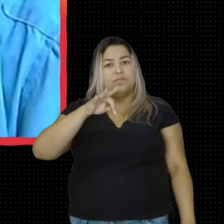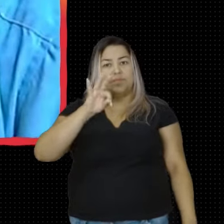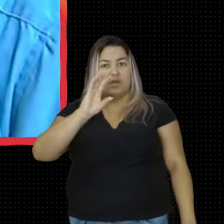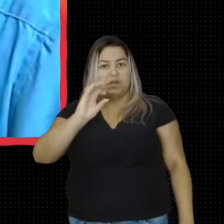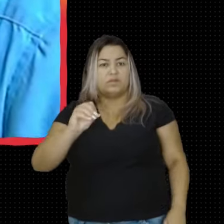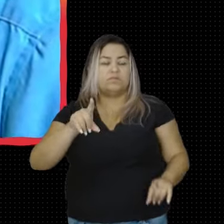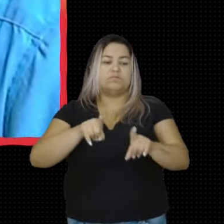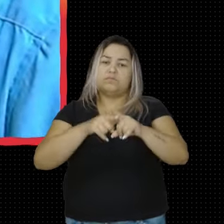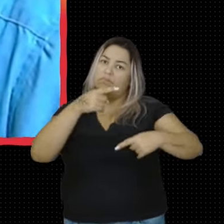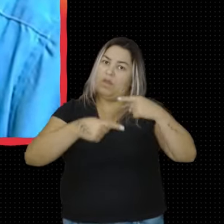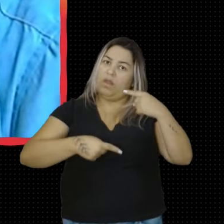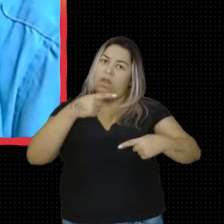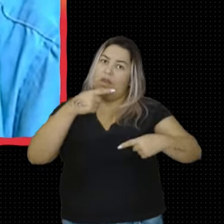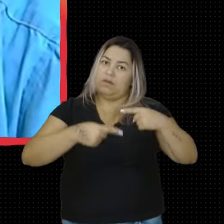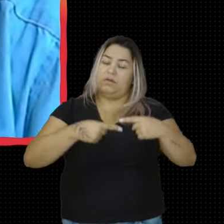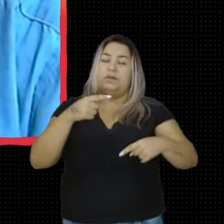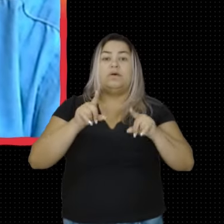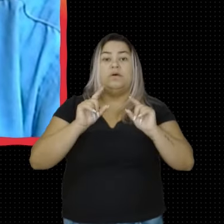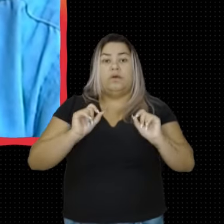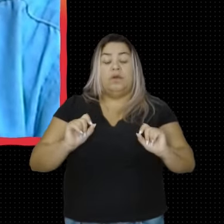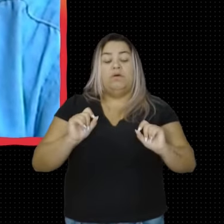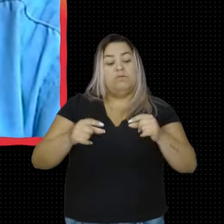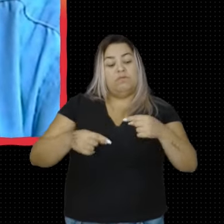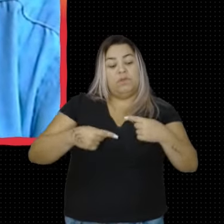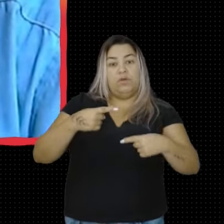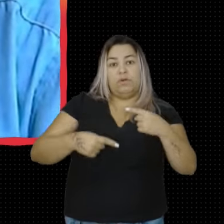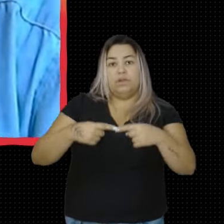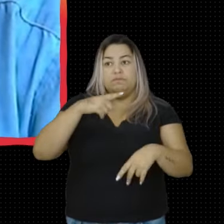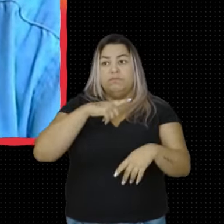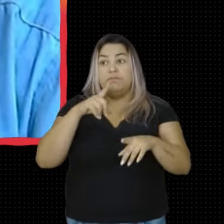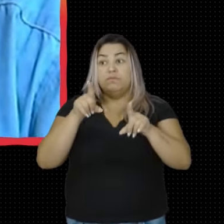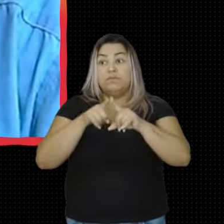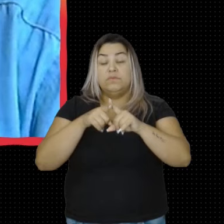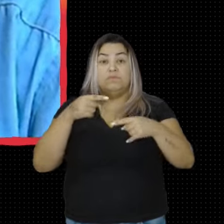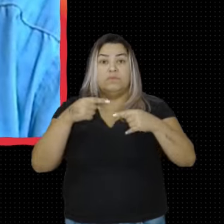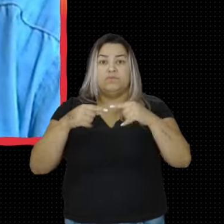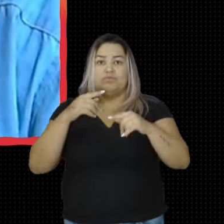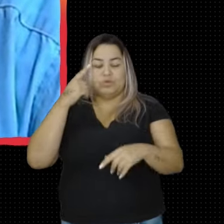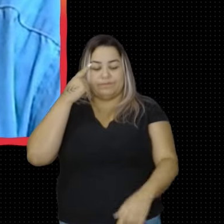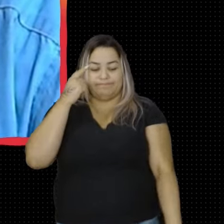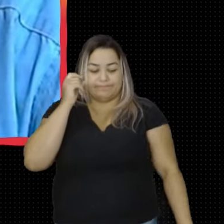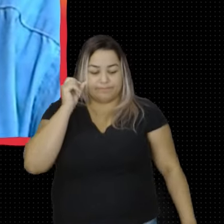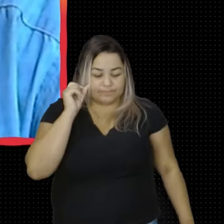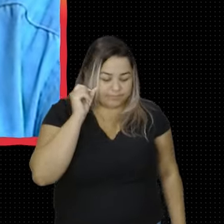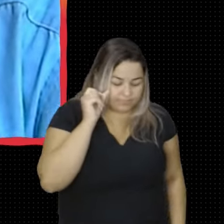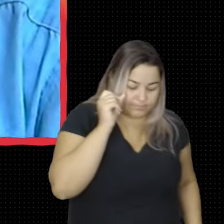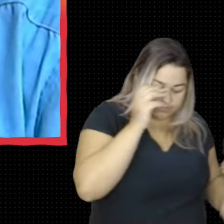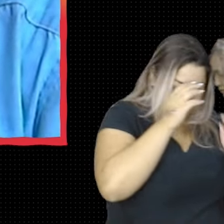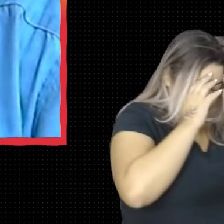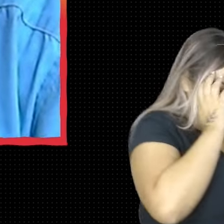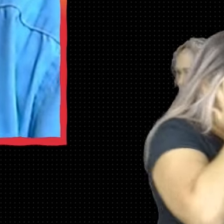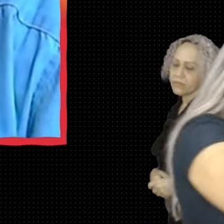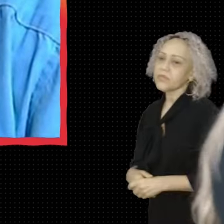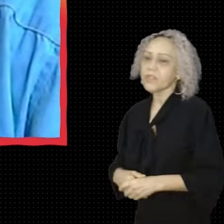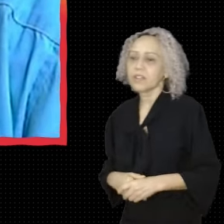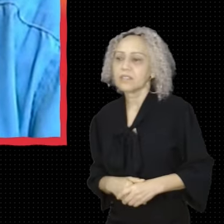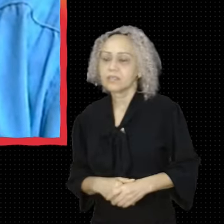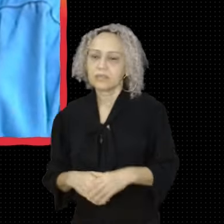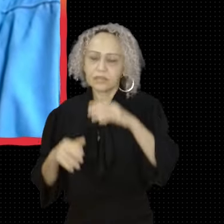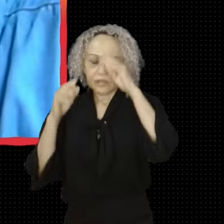a política de um modo geral. E a política deixou de ser aquela disputa de ideias, de projeto, aquela disputa